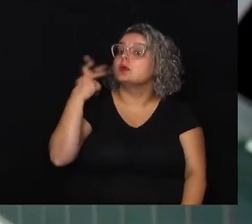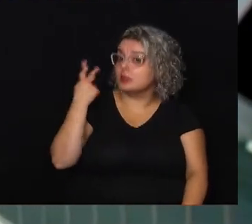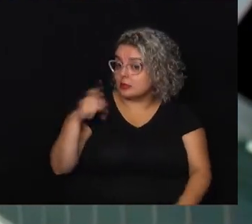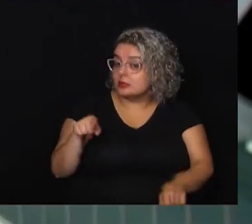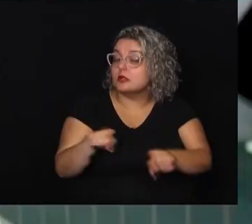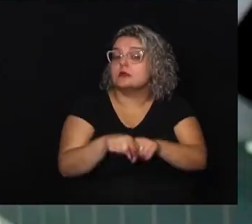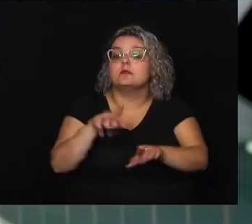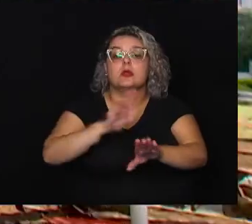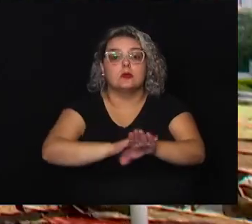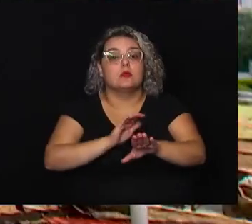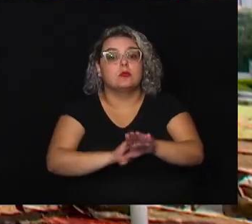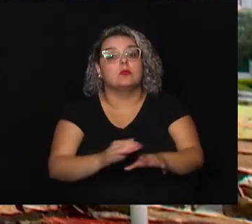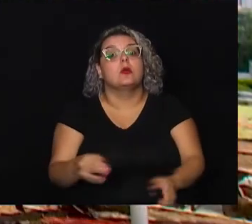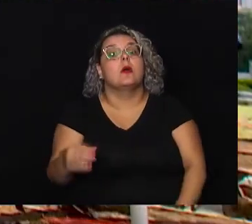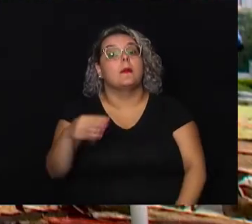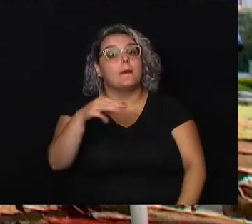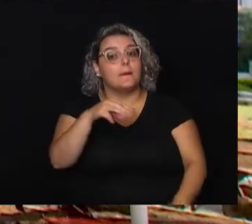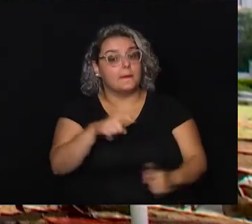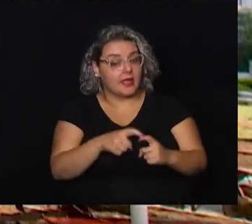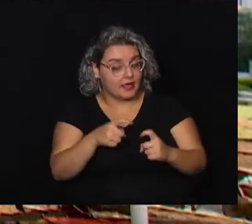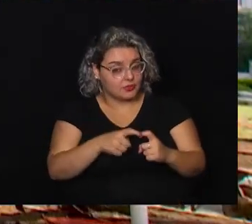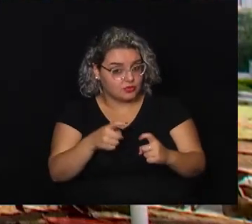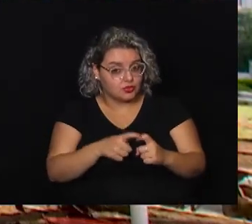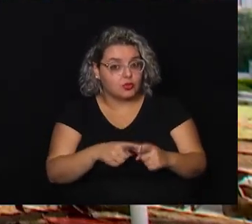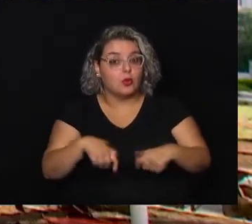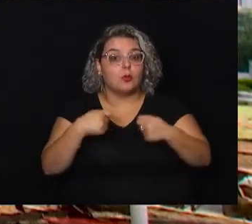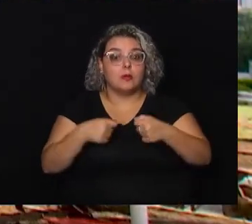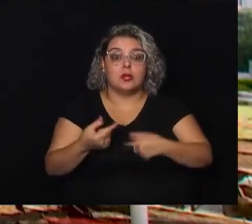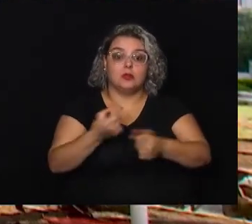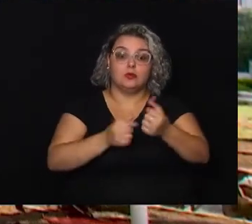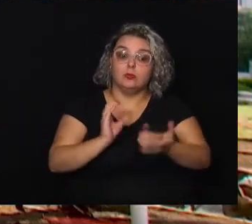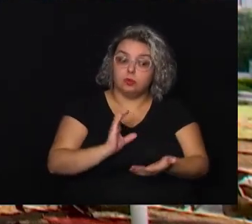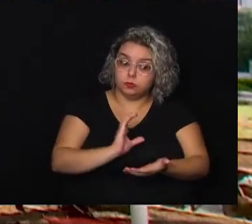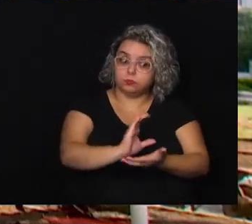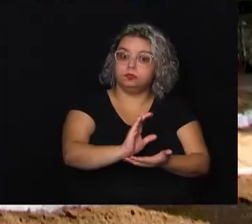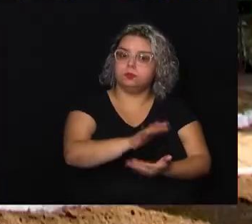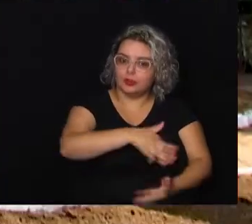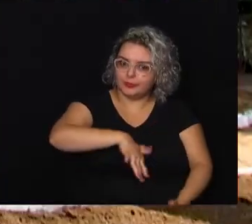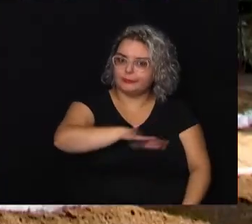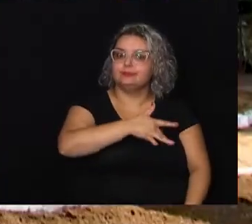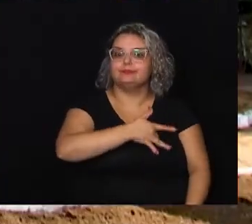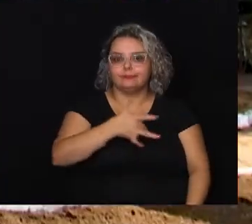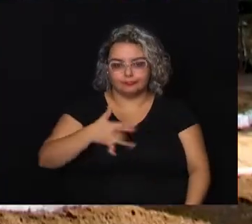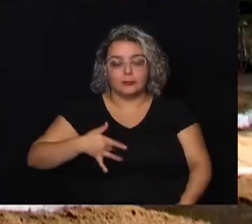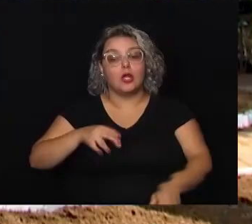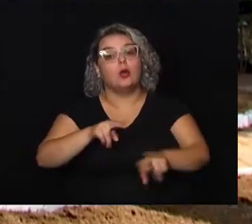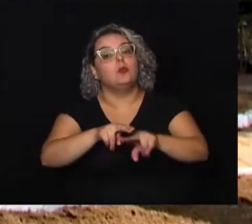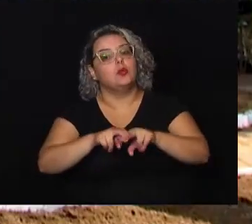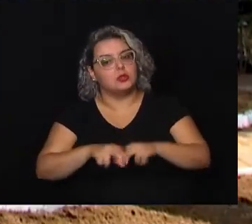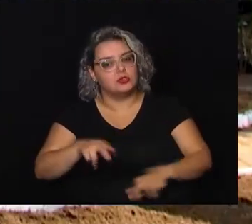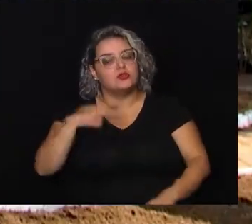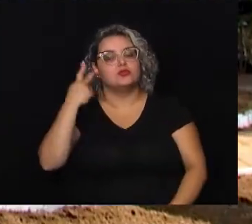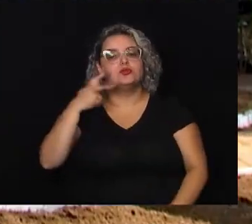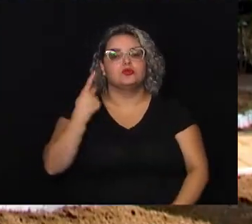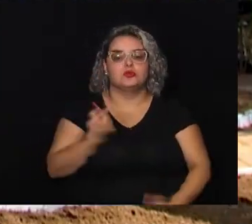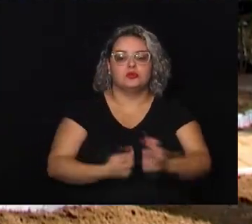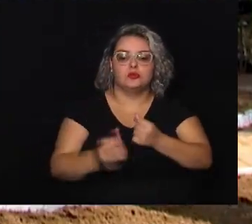também atua como médico, é preciso investir muito na saúde. Por isso, o parlamentar